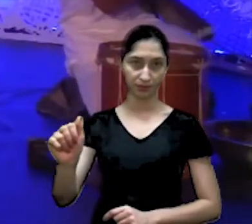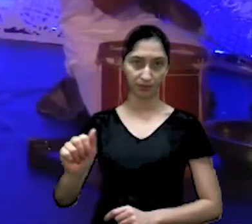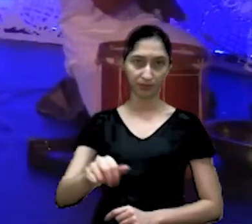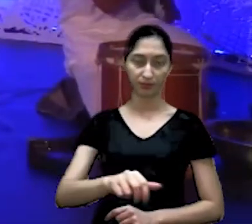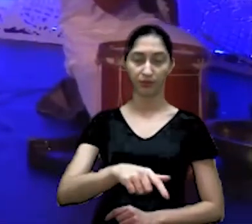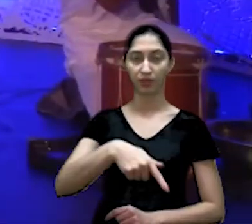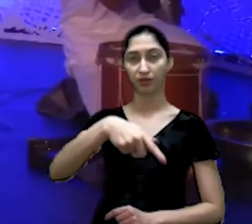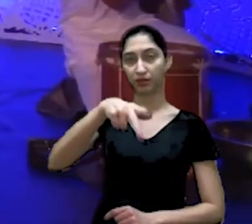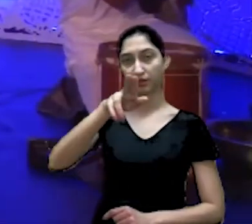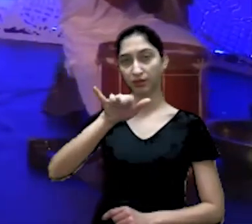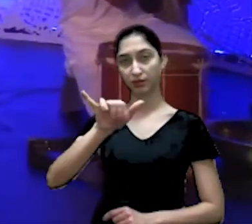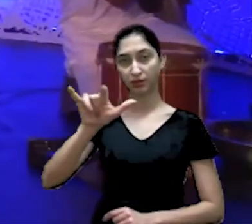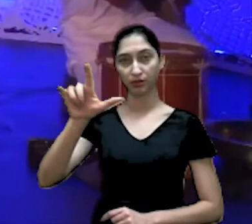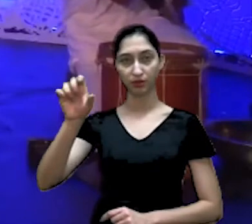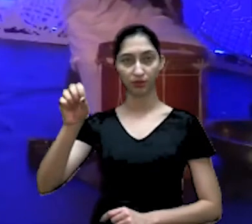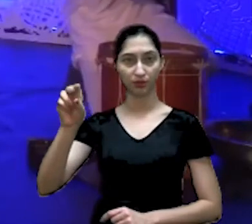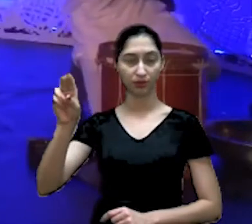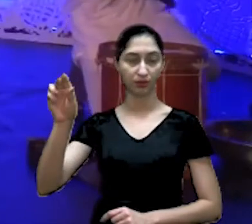Quiloa.